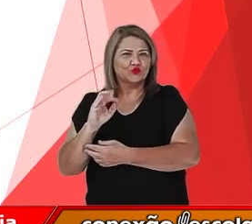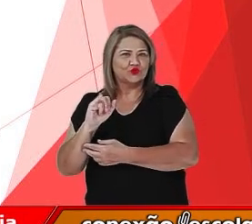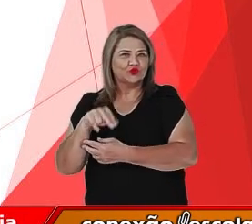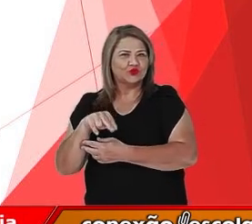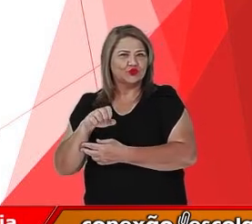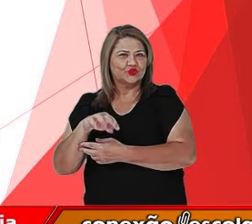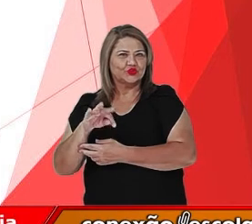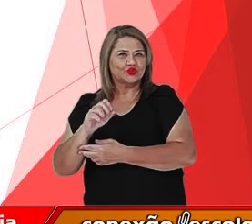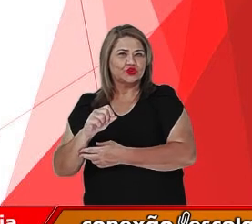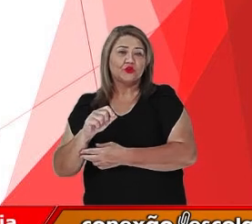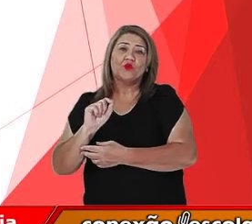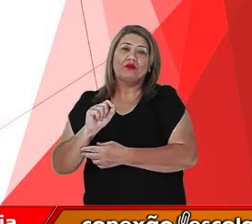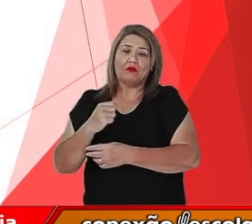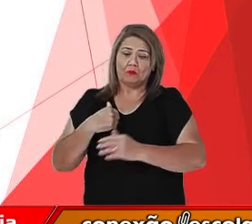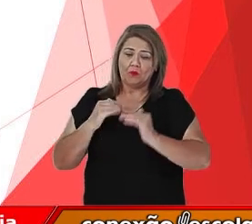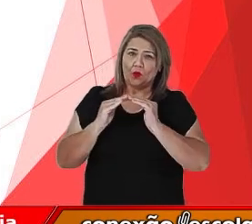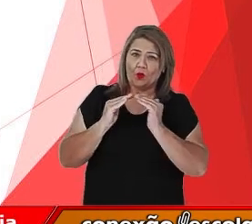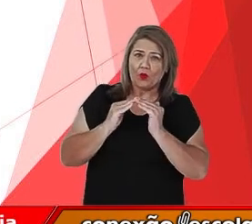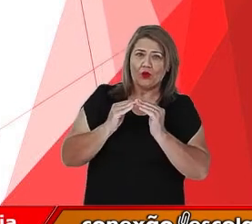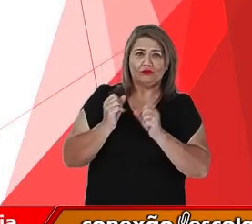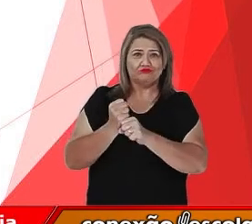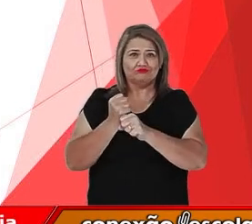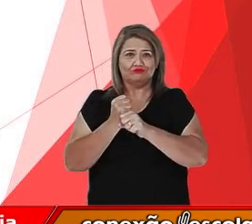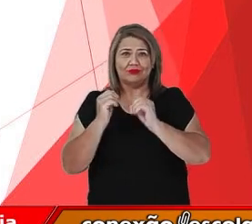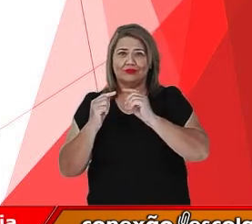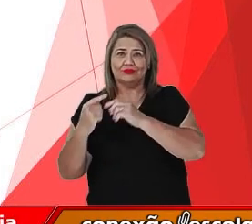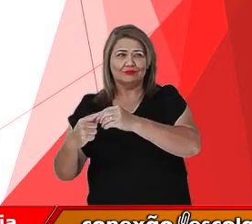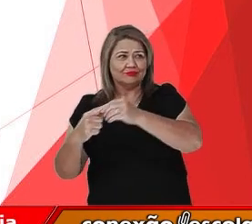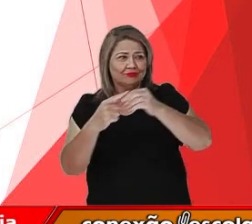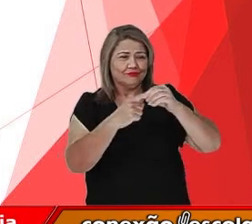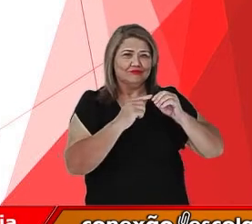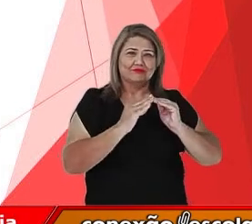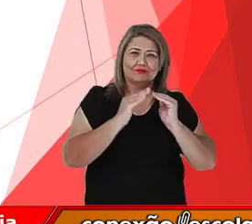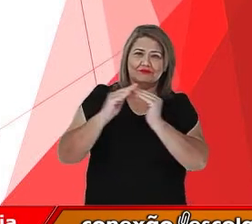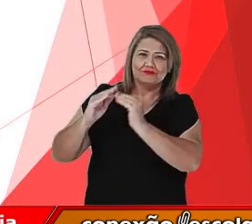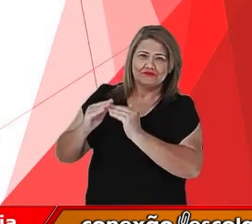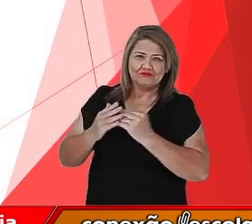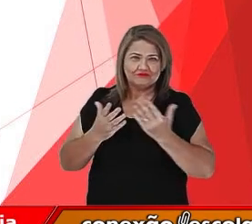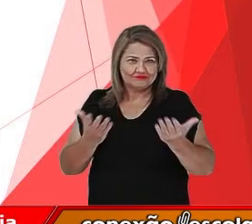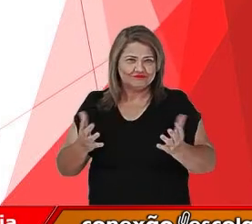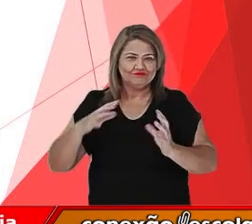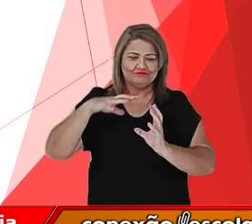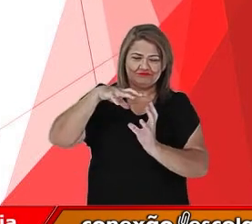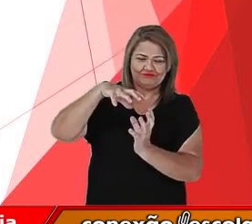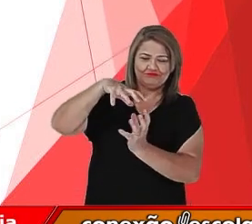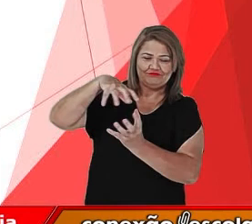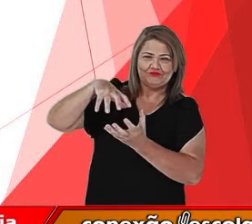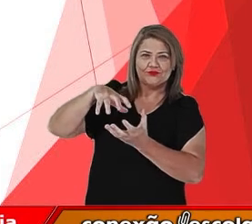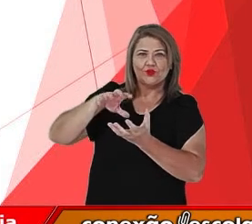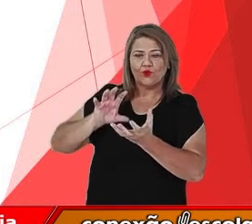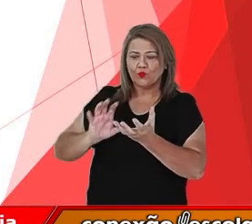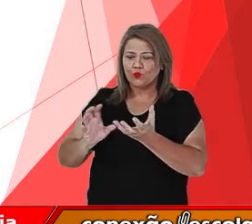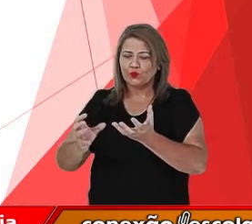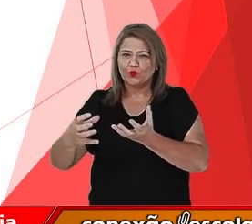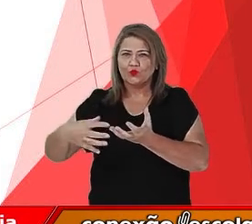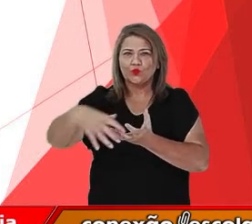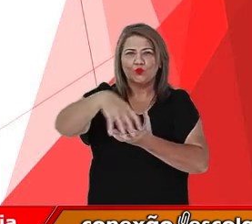nós moramos, construímos as nossas cidades, as nossas casas e coisa e tal. E nas partes que